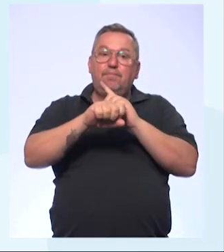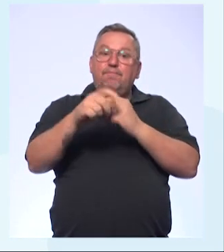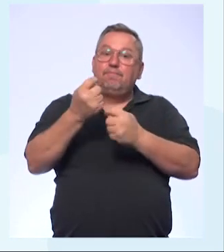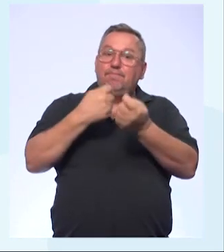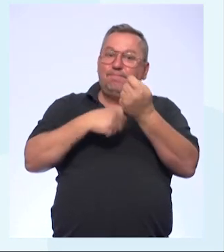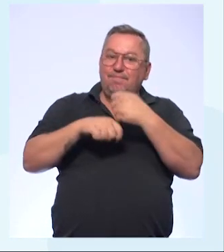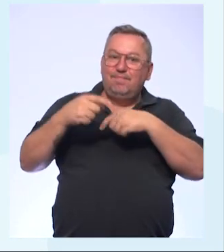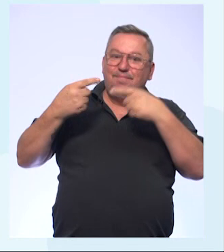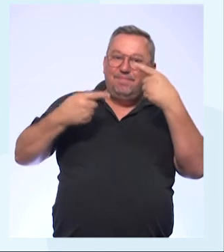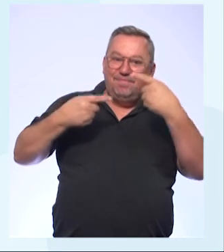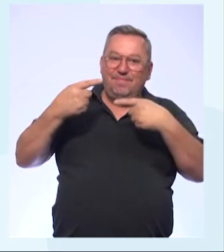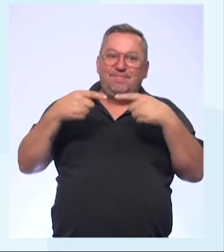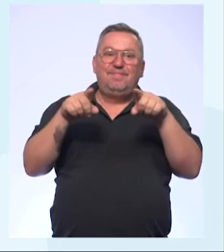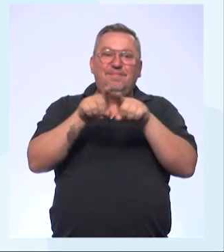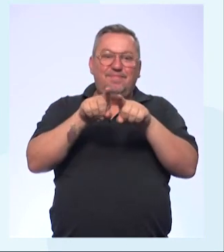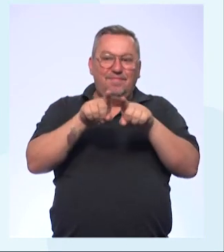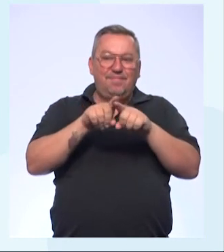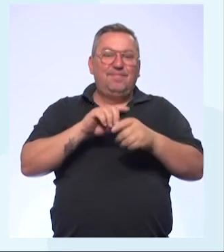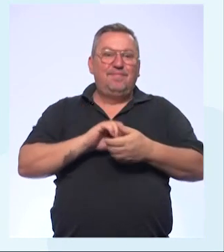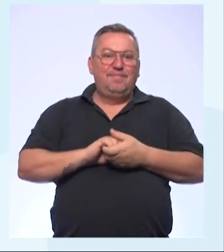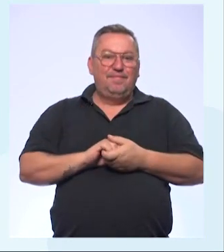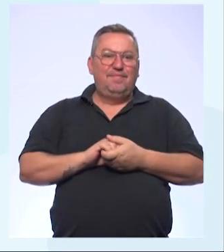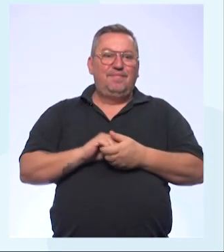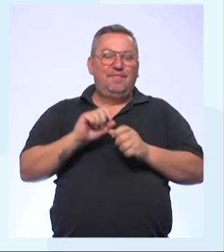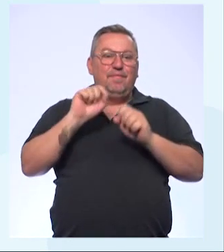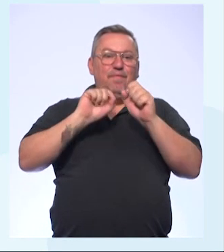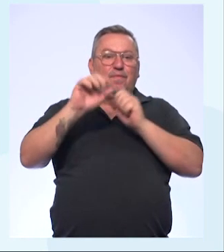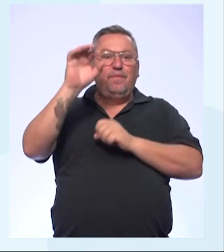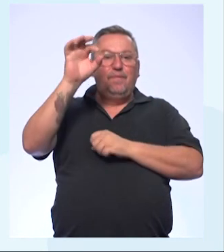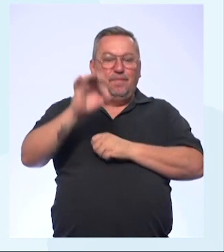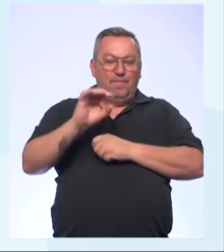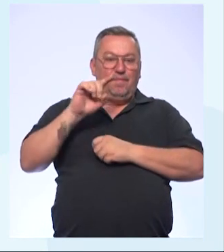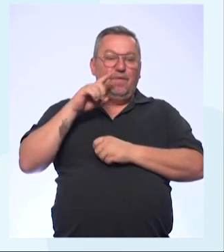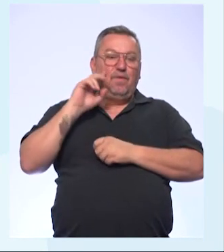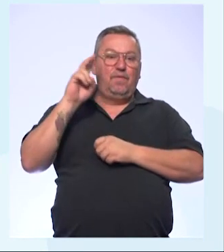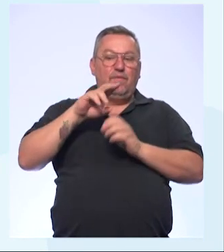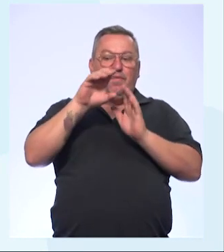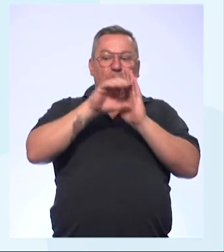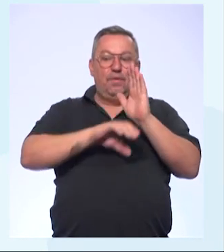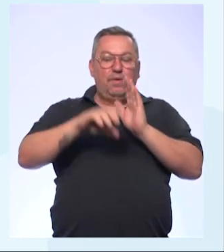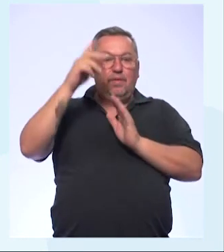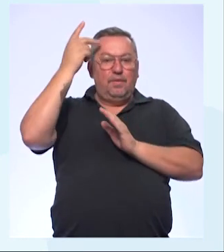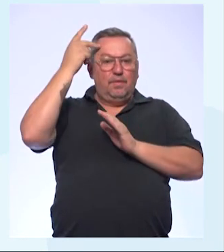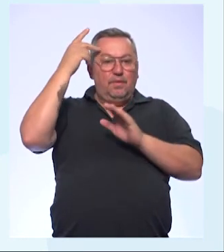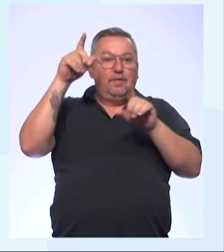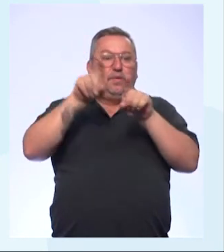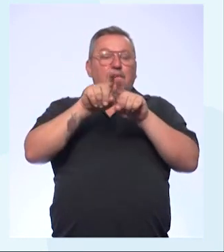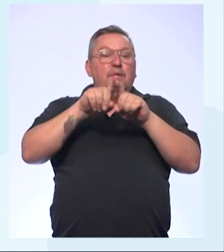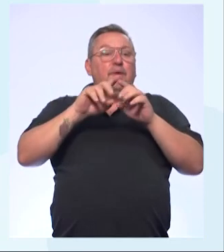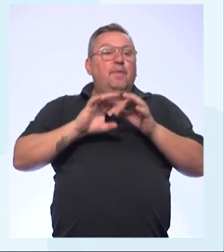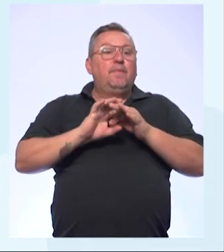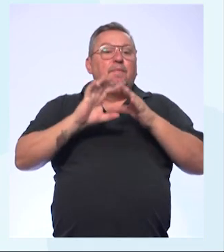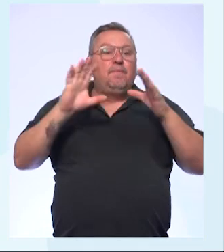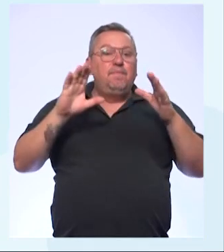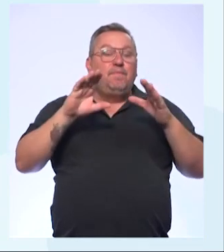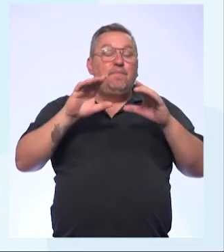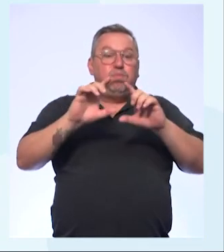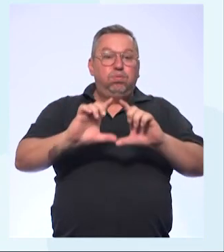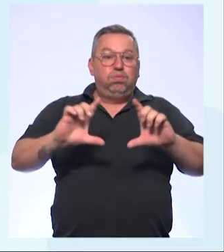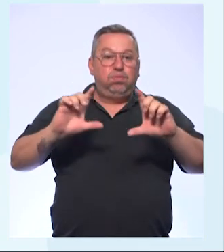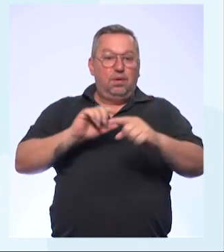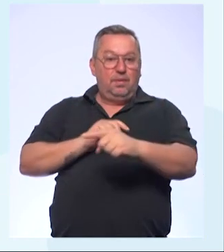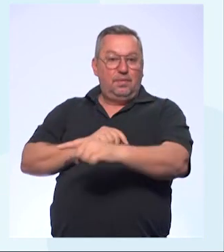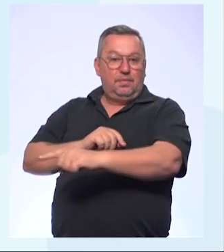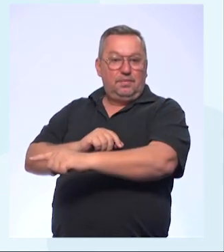social, econômica e política, a habilidade extraída do currículo paulista, que está disponível nesse QR Code que